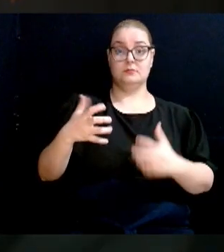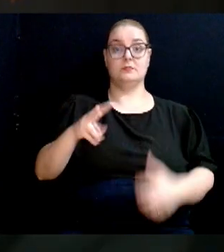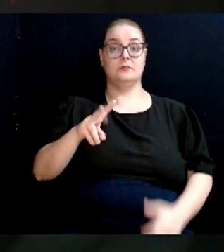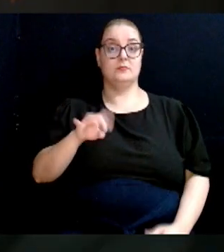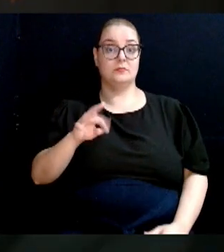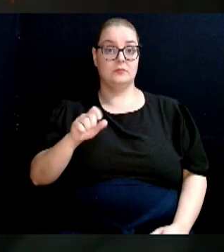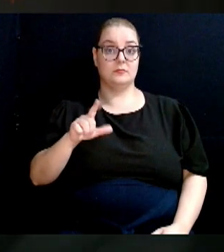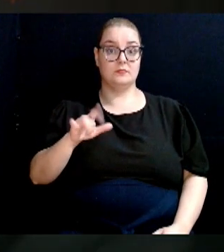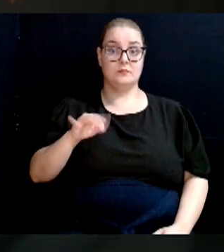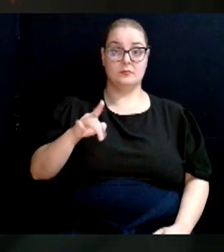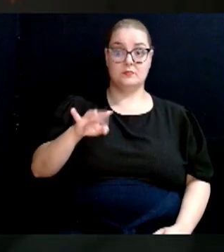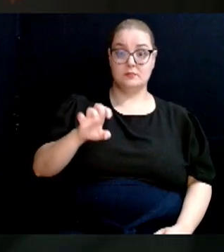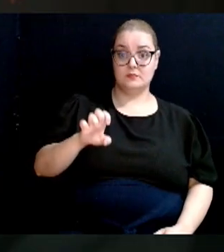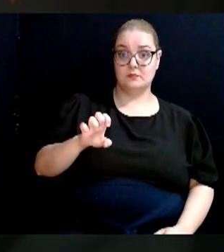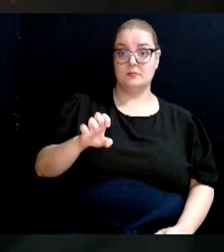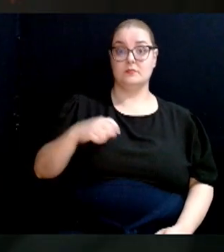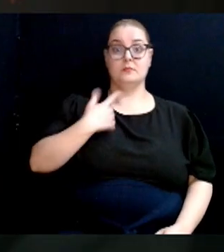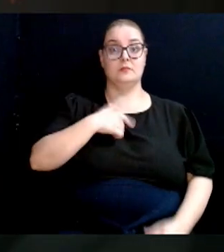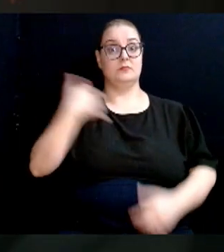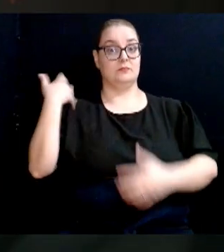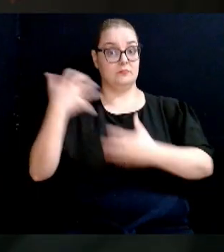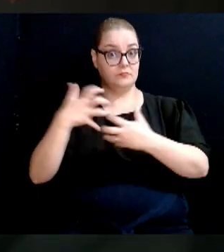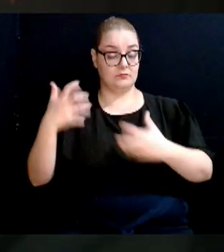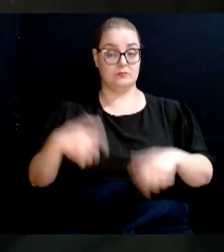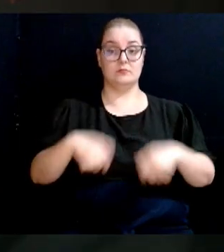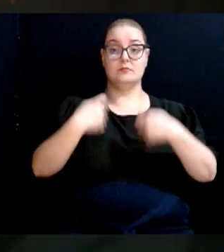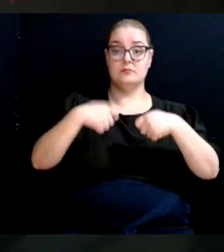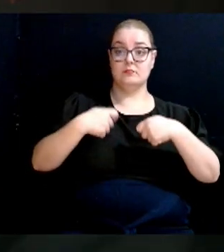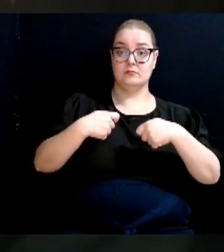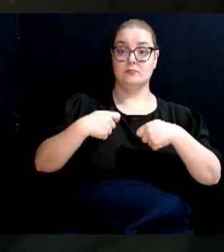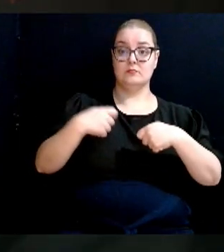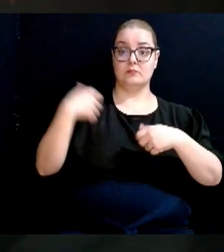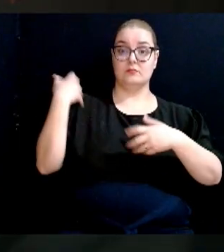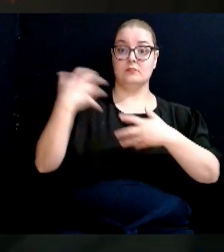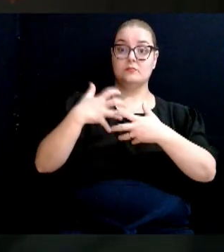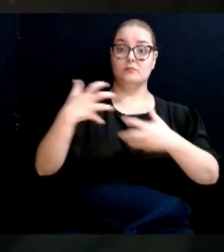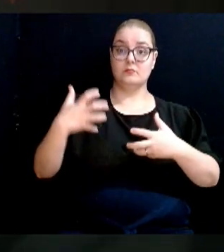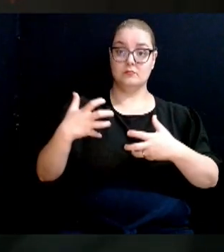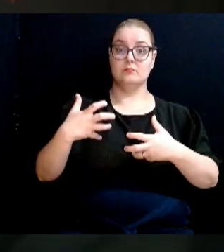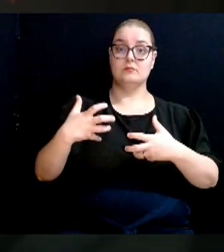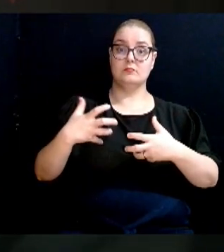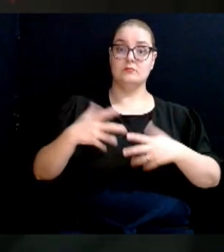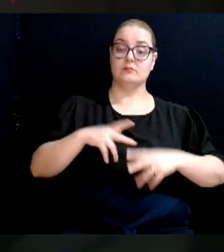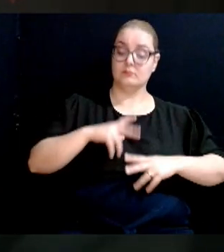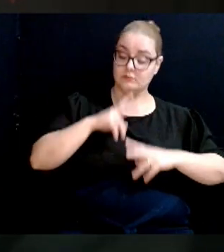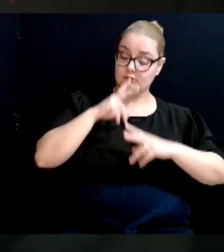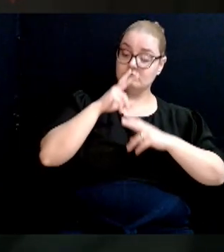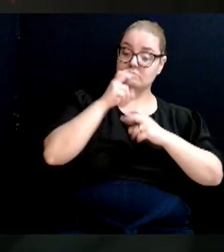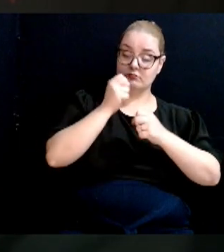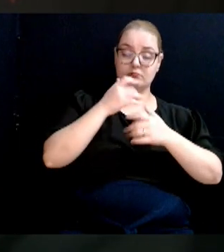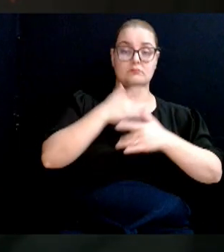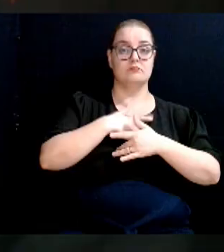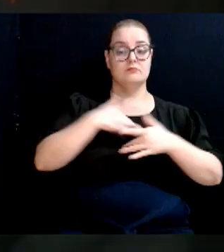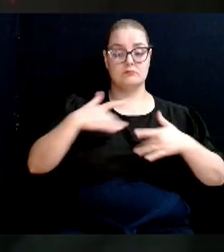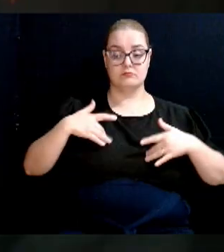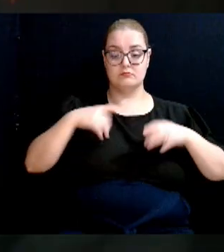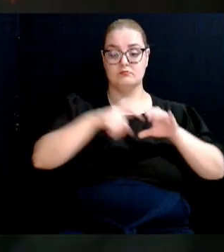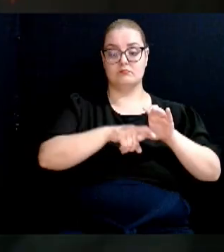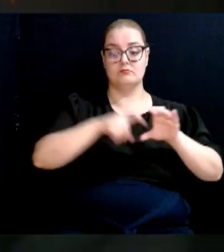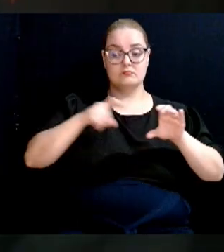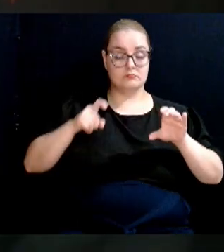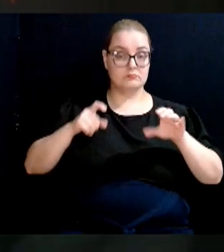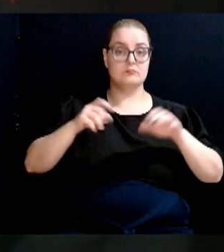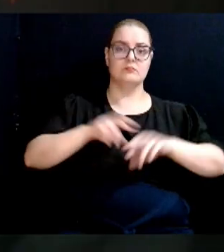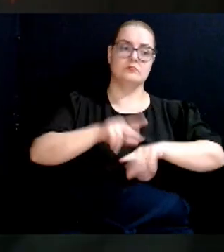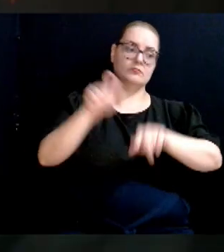estamos envelhecendo, precisamos envelhecer com vitalidade, né, com autonomia. Muita gente hoje fala, olha,